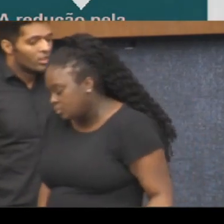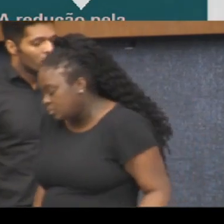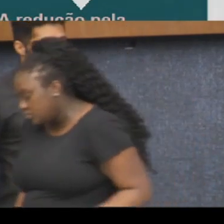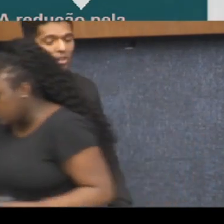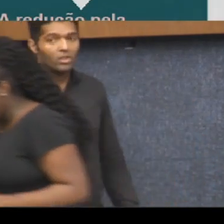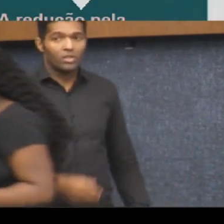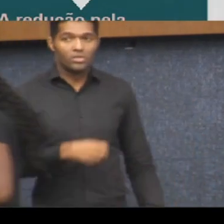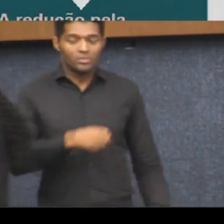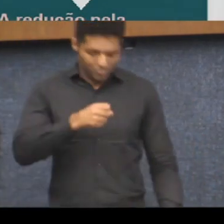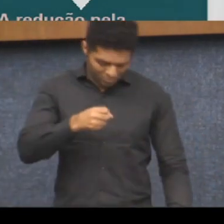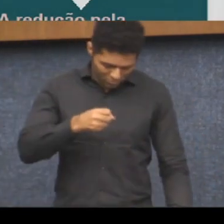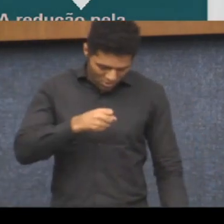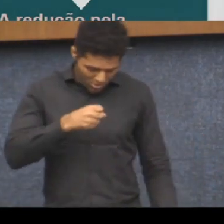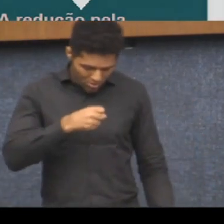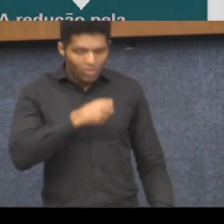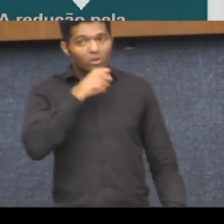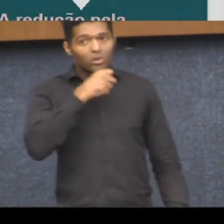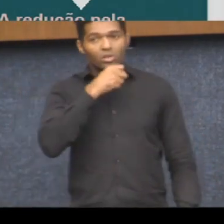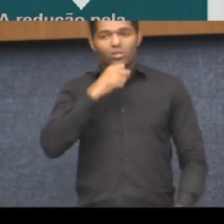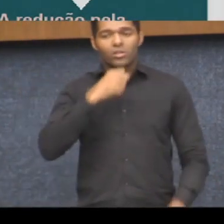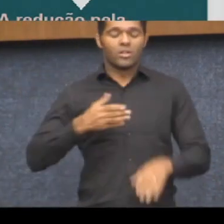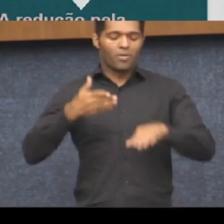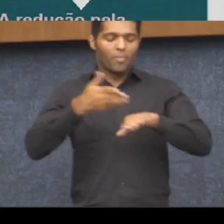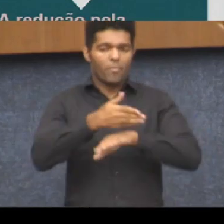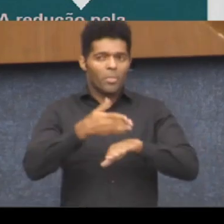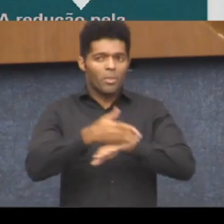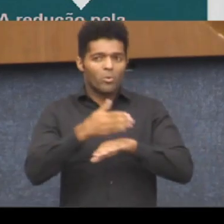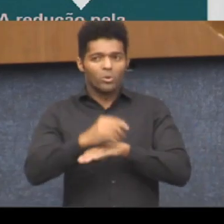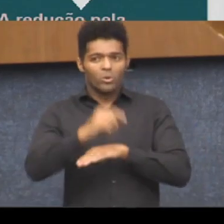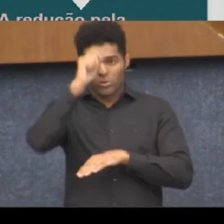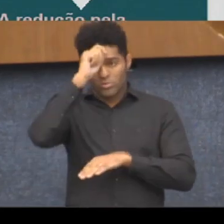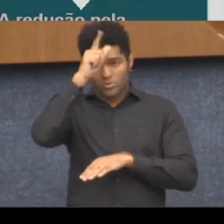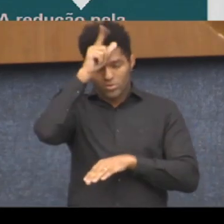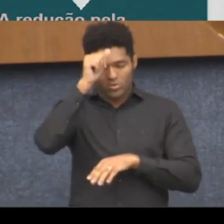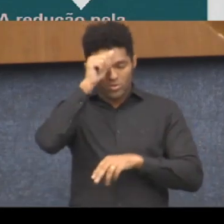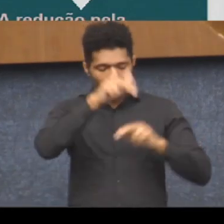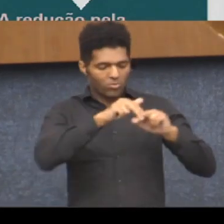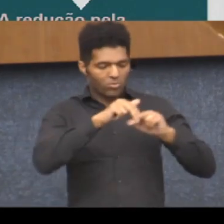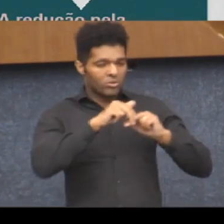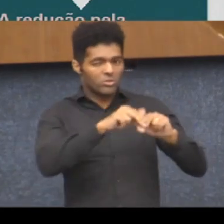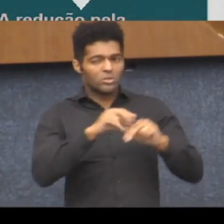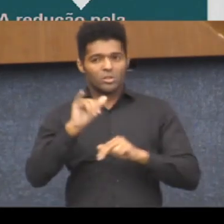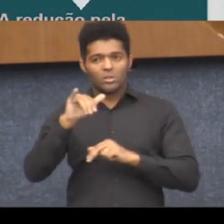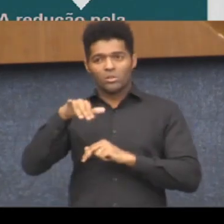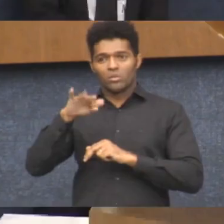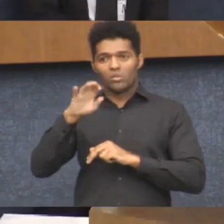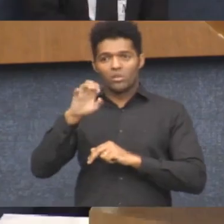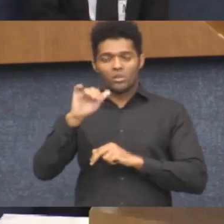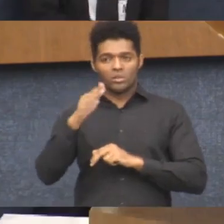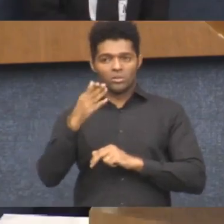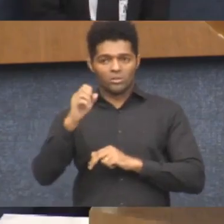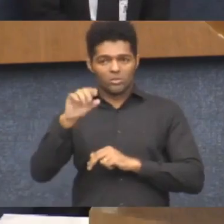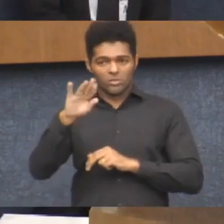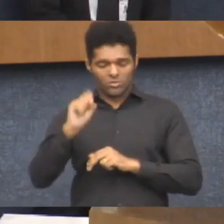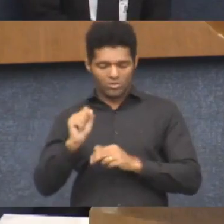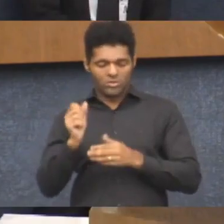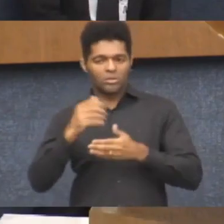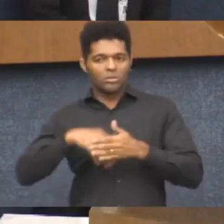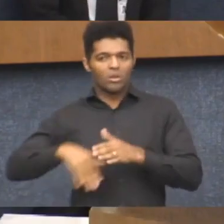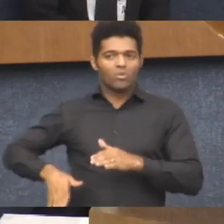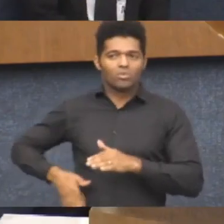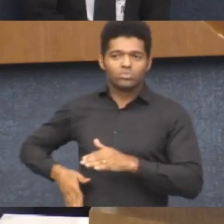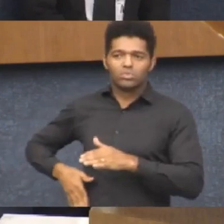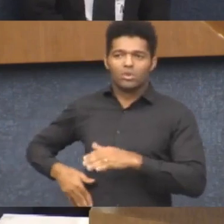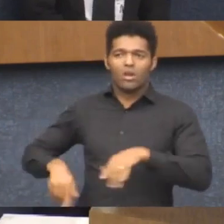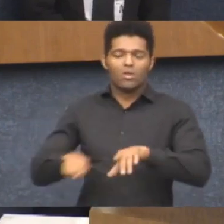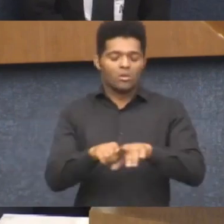muito por ITU, né? Infecções do trato urinário. Quem queremos para evitar as ITUs dos idosos?